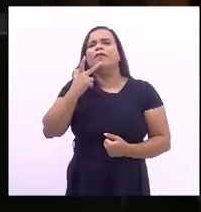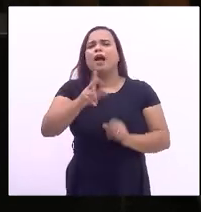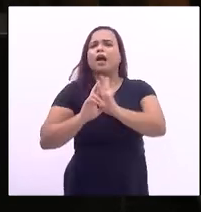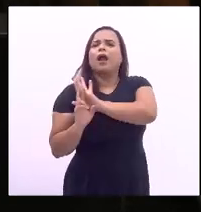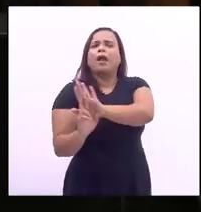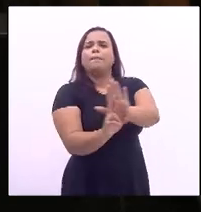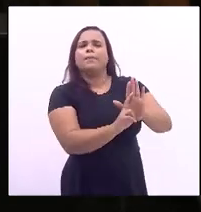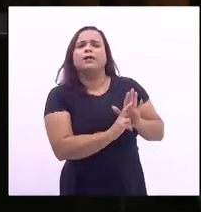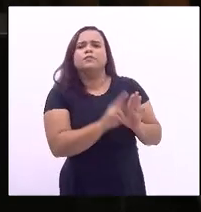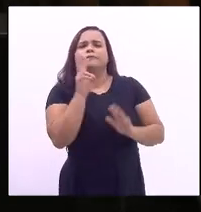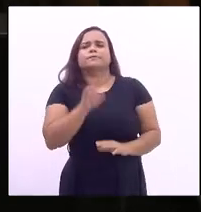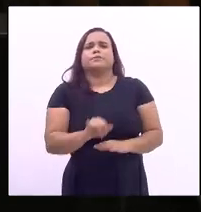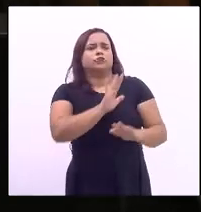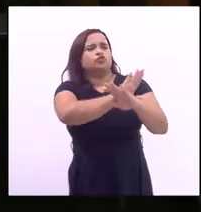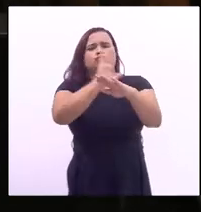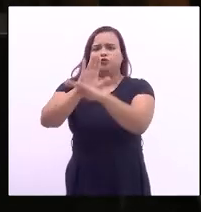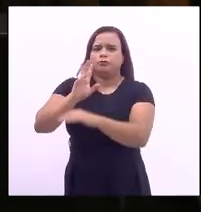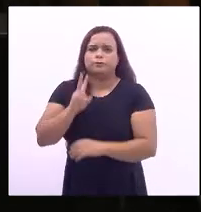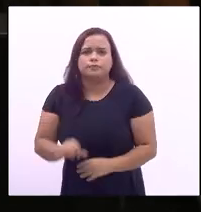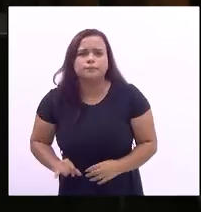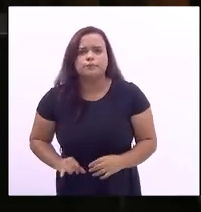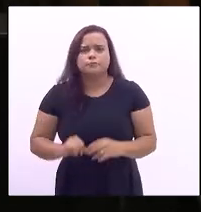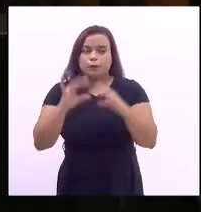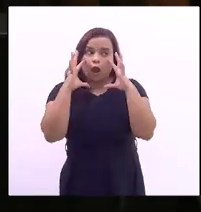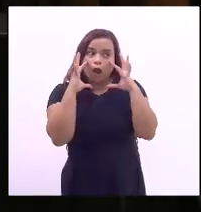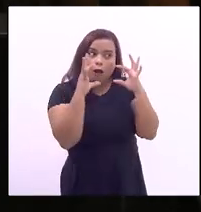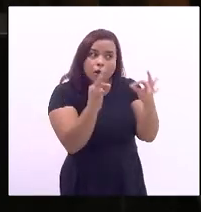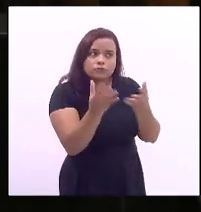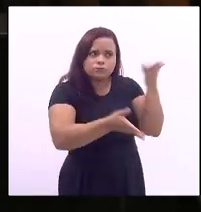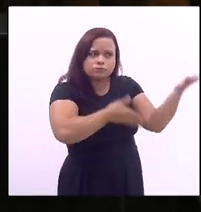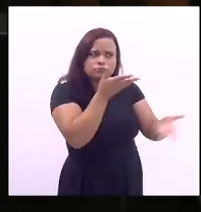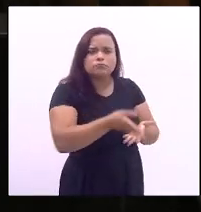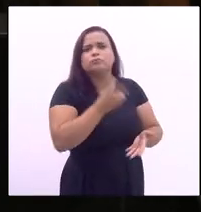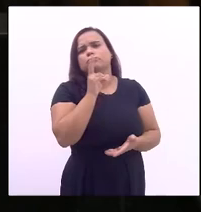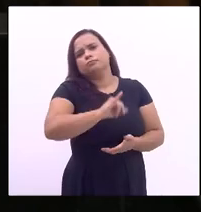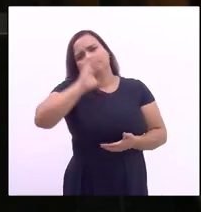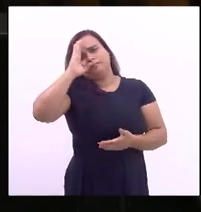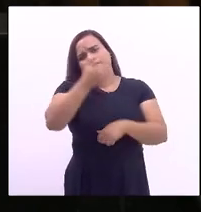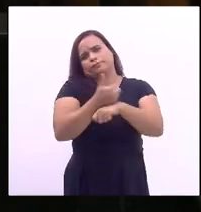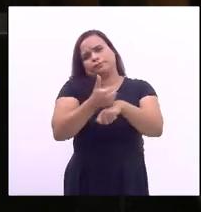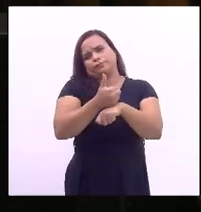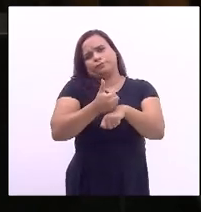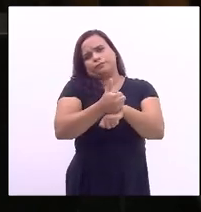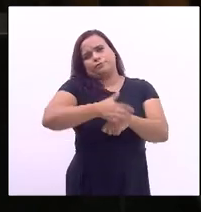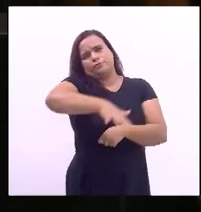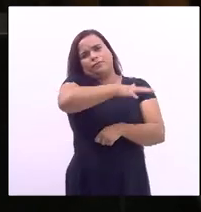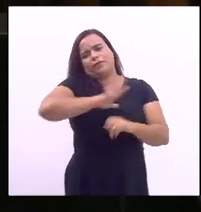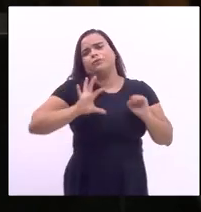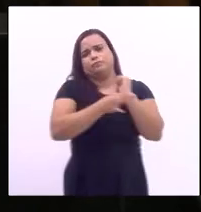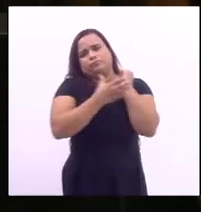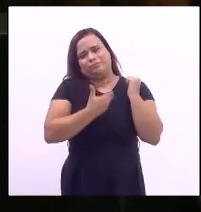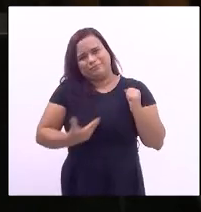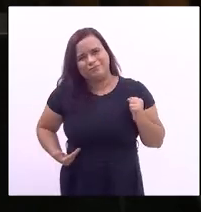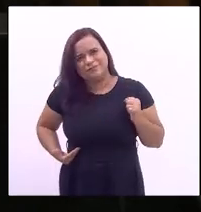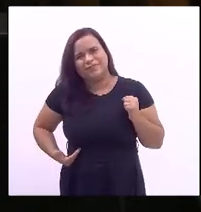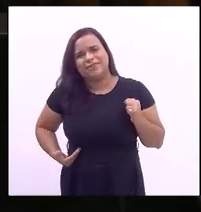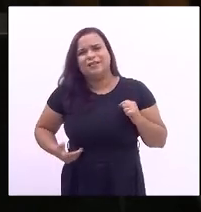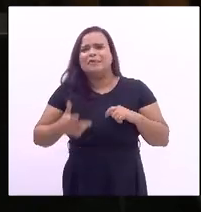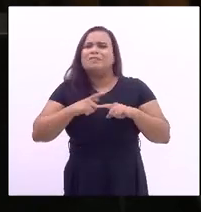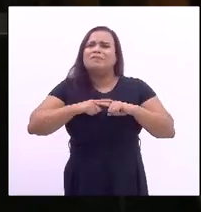representar que vai ajudar que vai olhar com uma atenção especial para o nosso profissionais da área de segurança pública